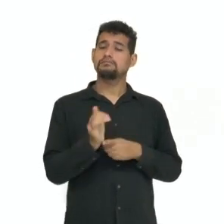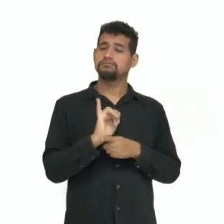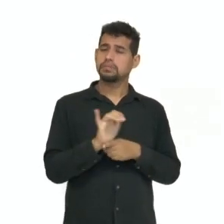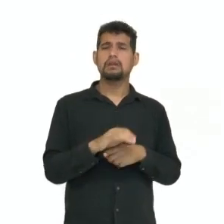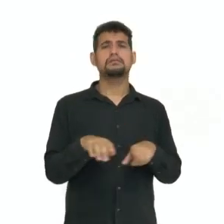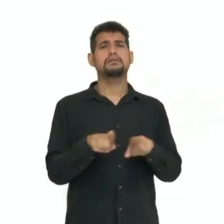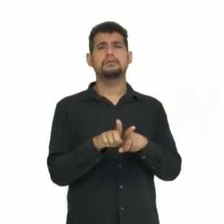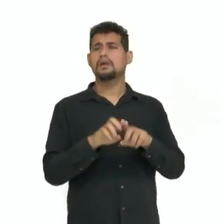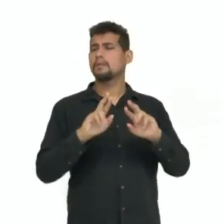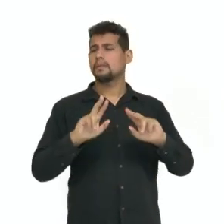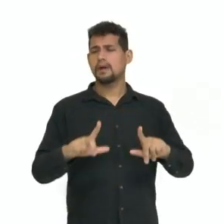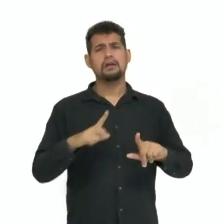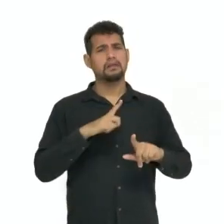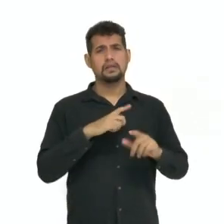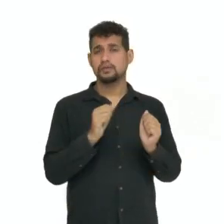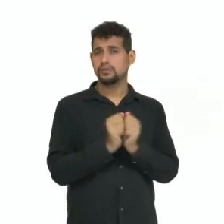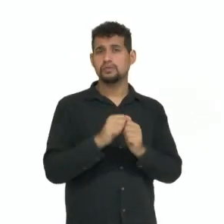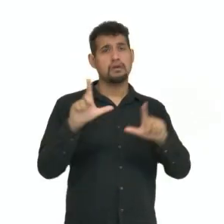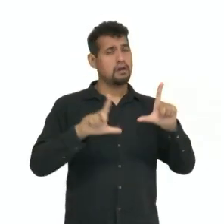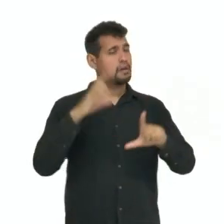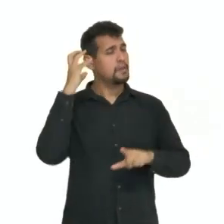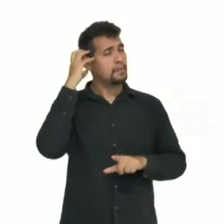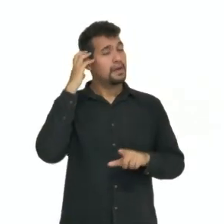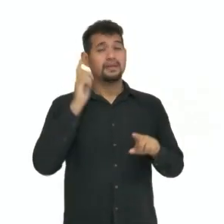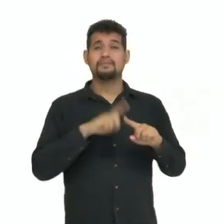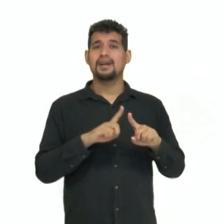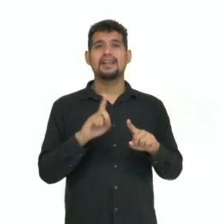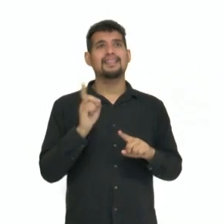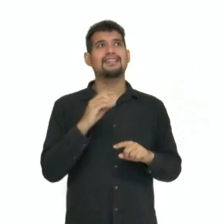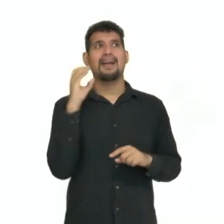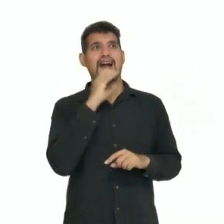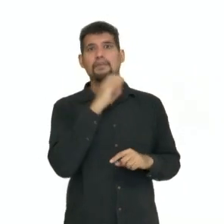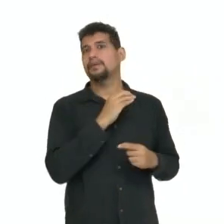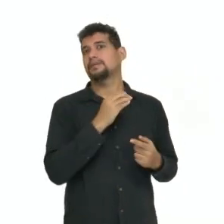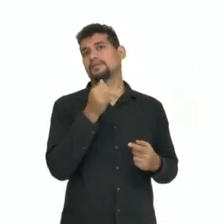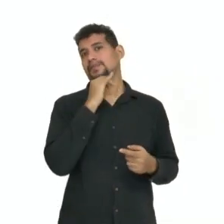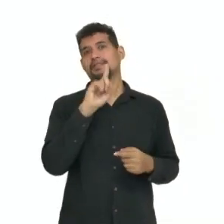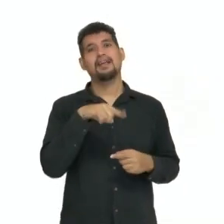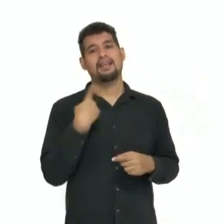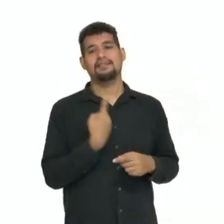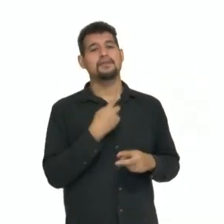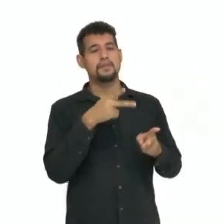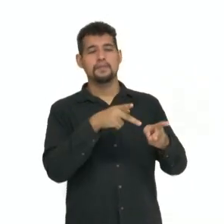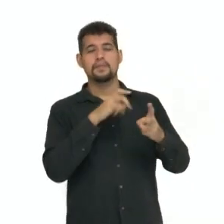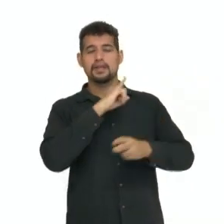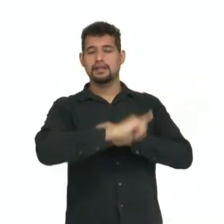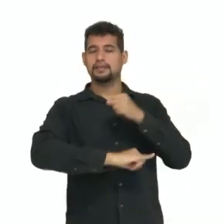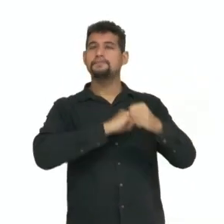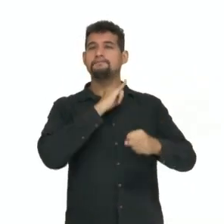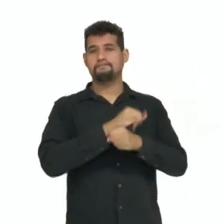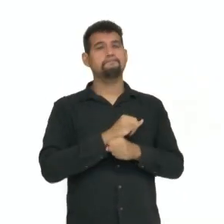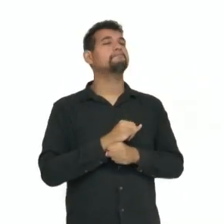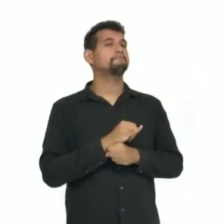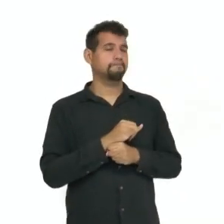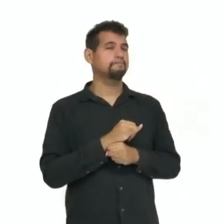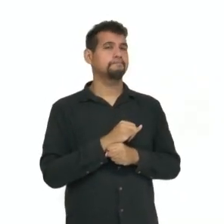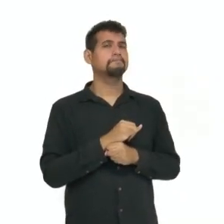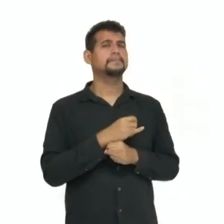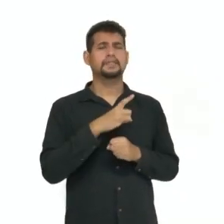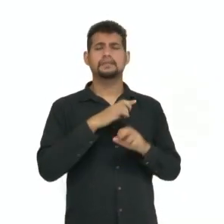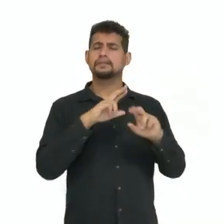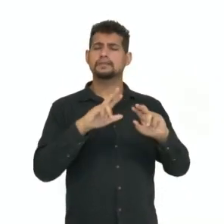televisão, continuam presentes, mas nada é tão imediato, por exemplo, como as notícias que aparecem em nossos